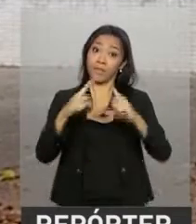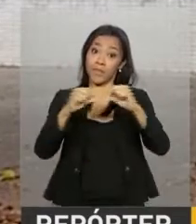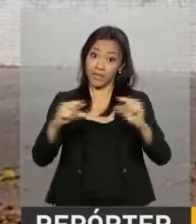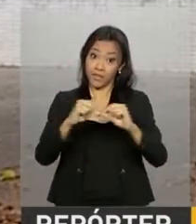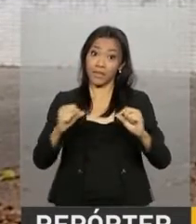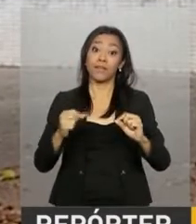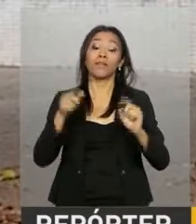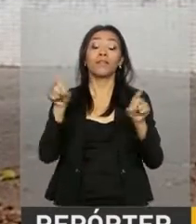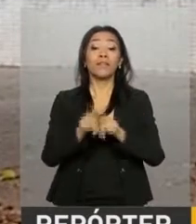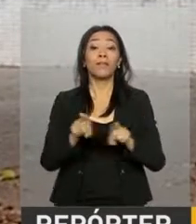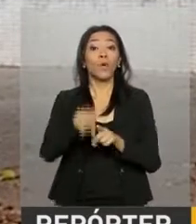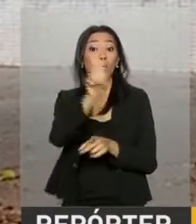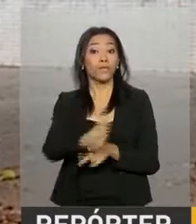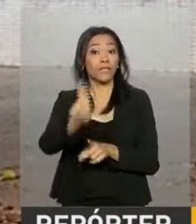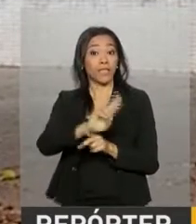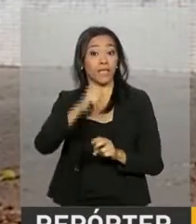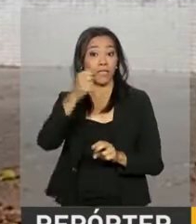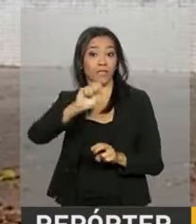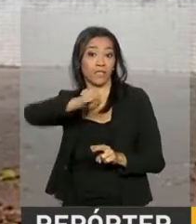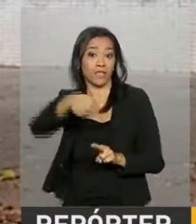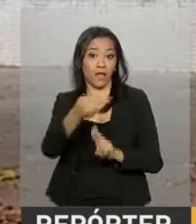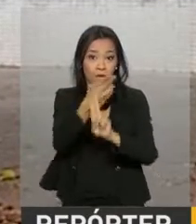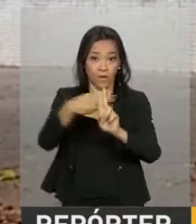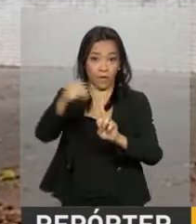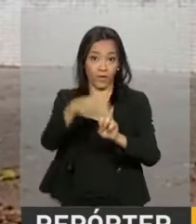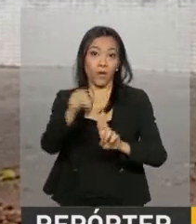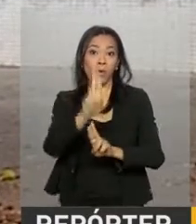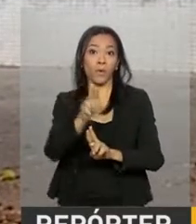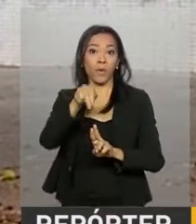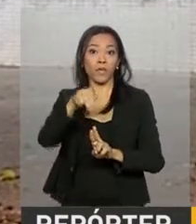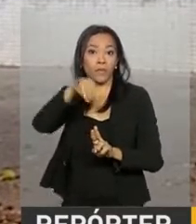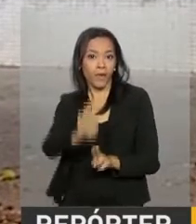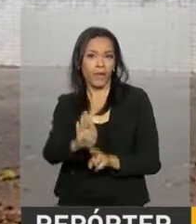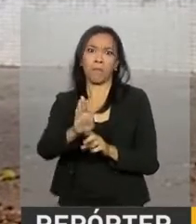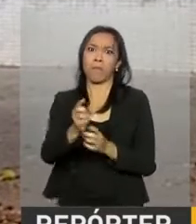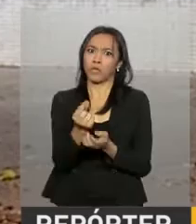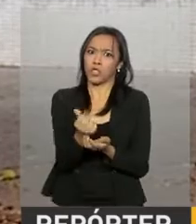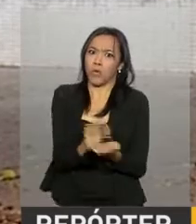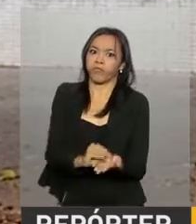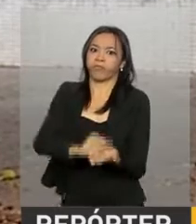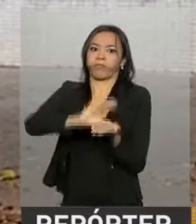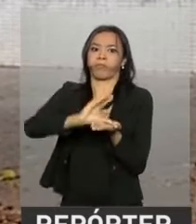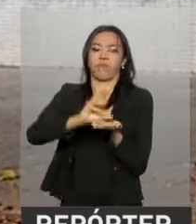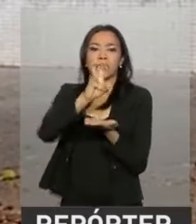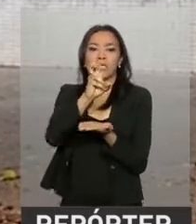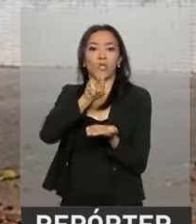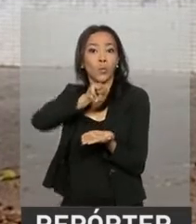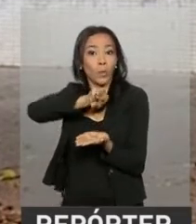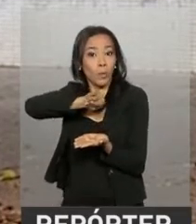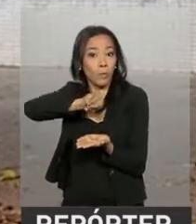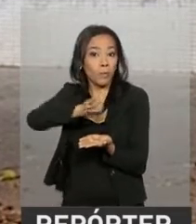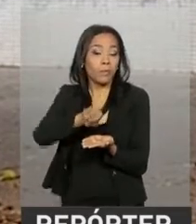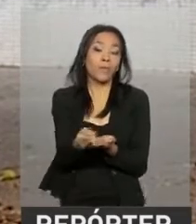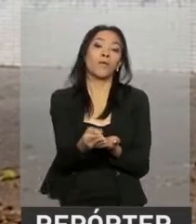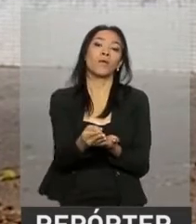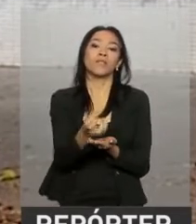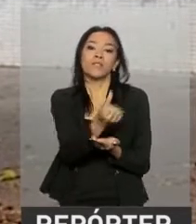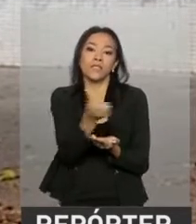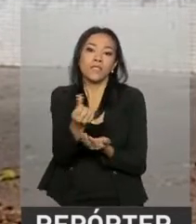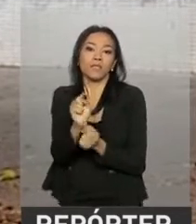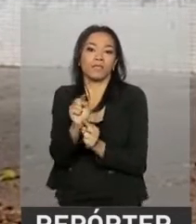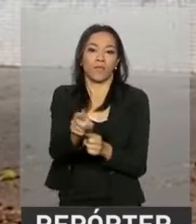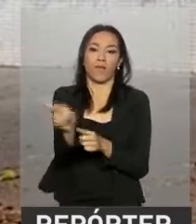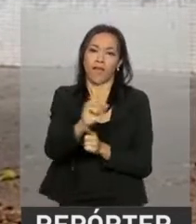O Hospital da Universidade de Brasília é o que vai receber o maior valor, 5 milhões e 600 mil reais.